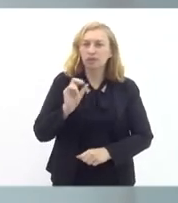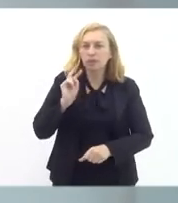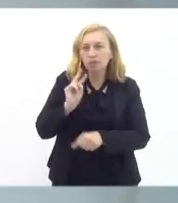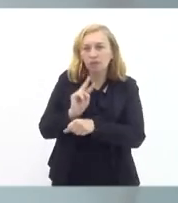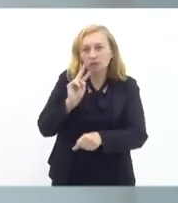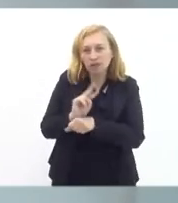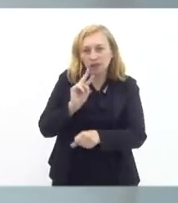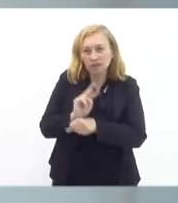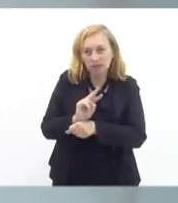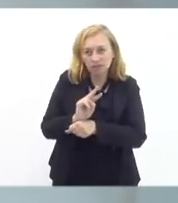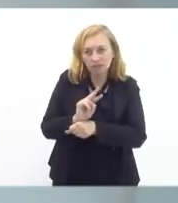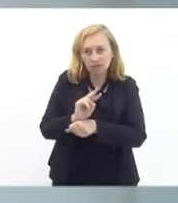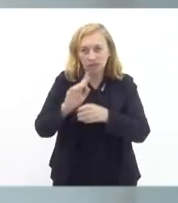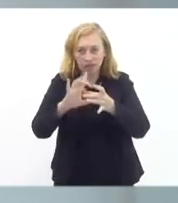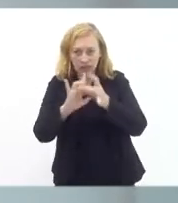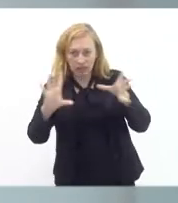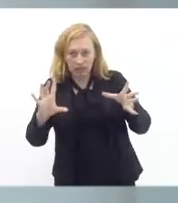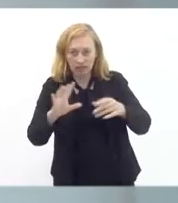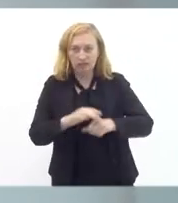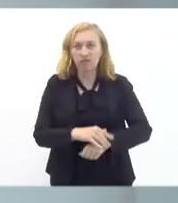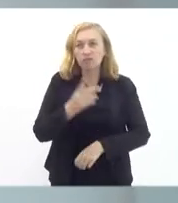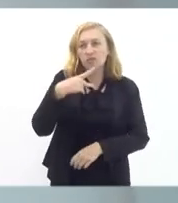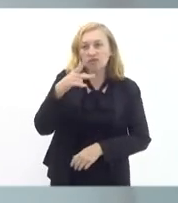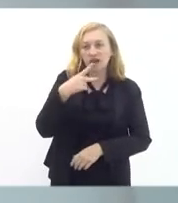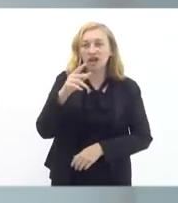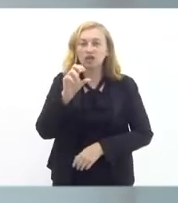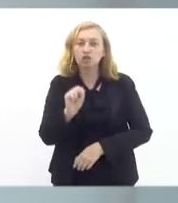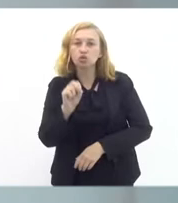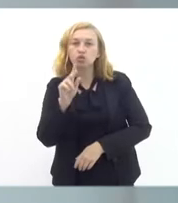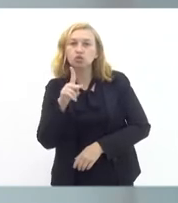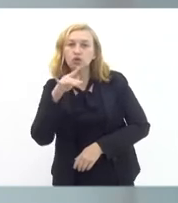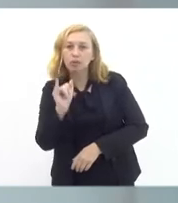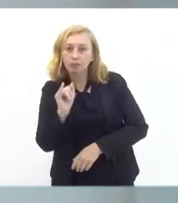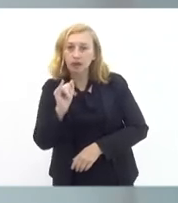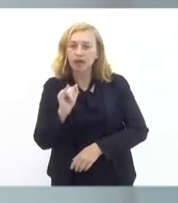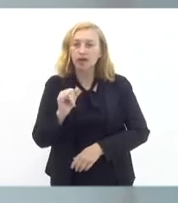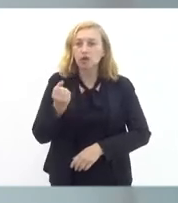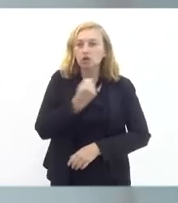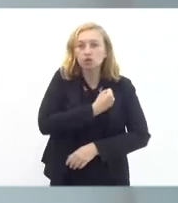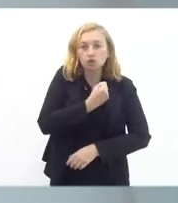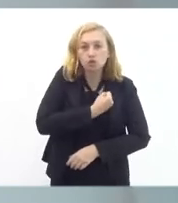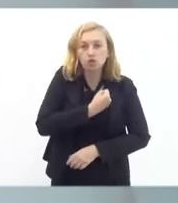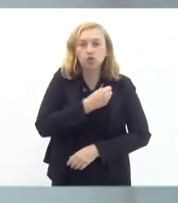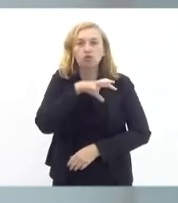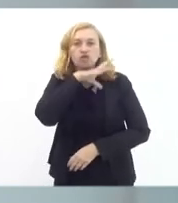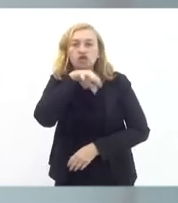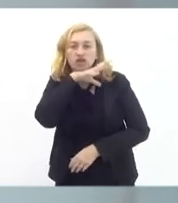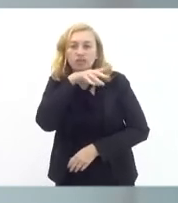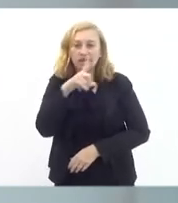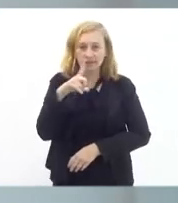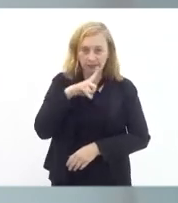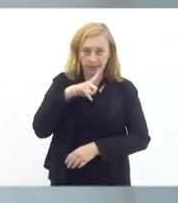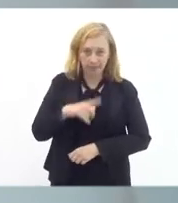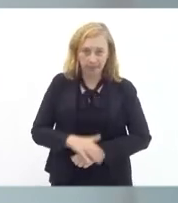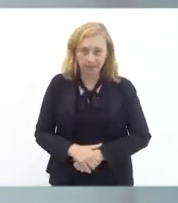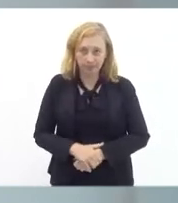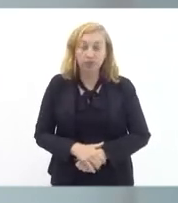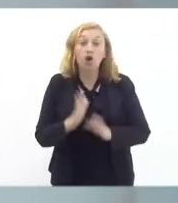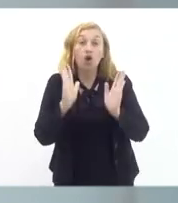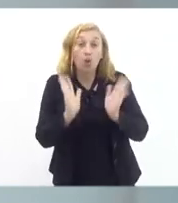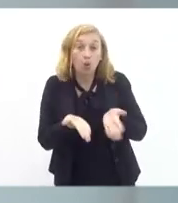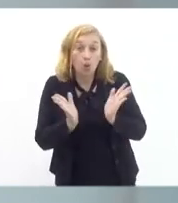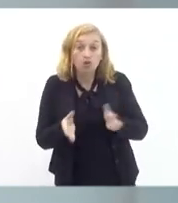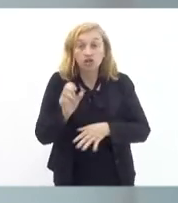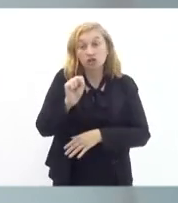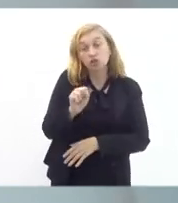nos protetores independentes. Vamos falar de SUIPA pelo número de animais que ela tem. Hoje a